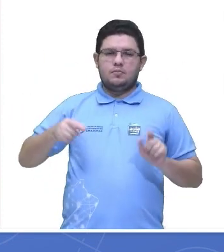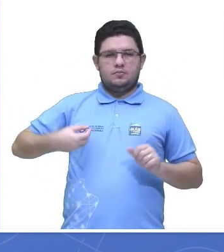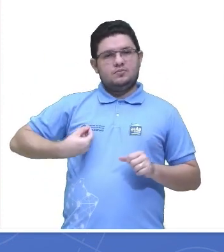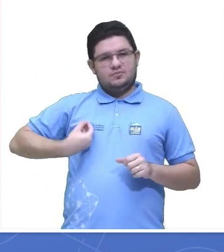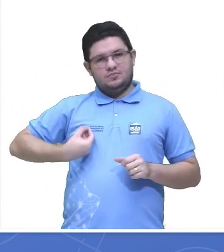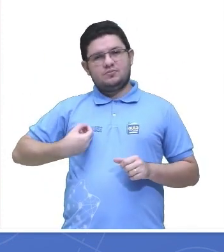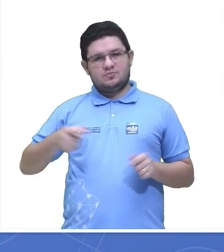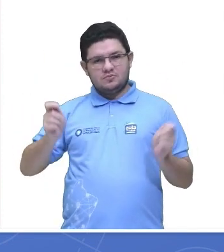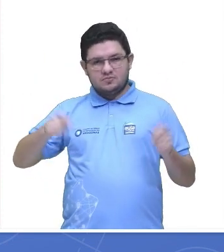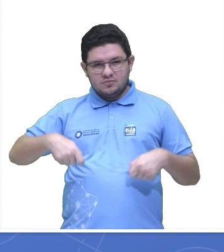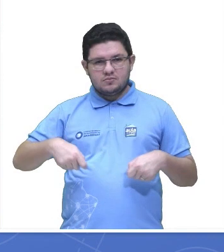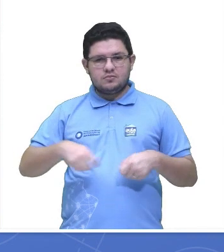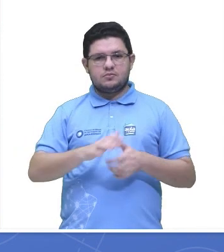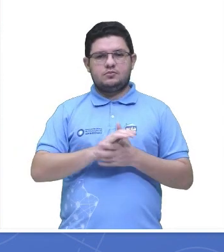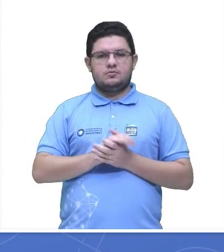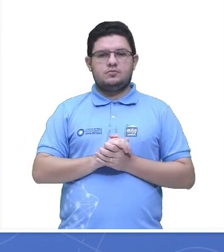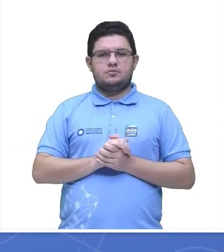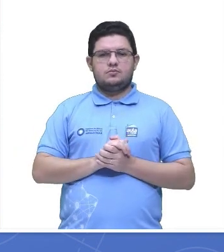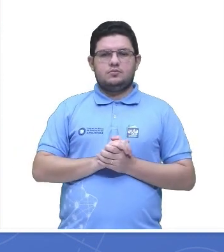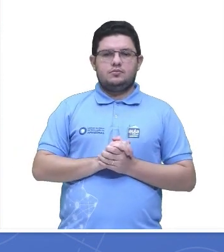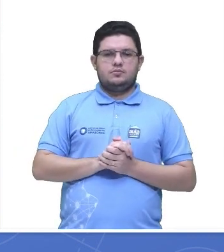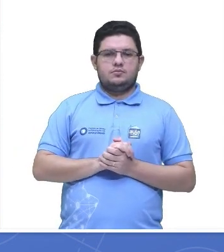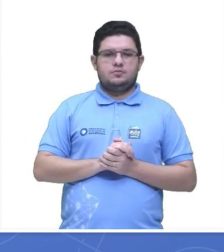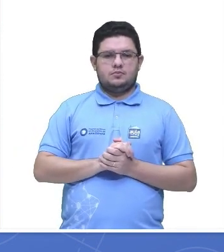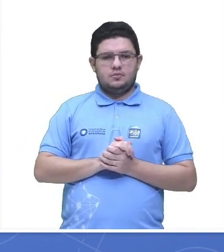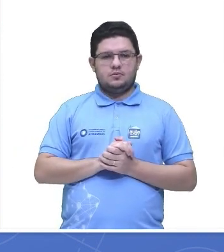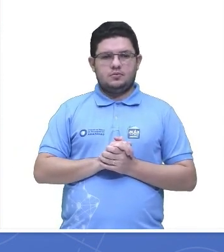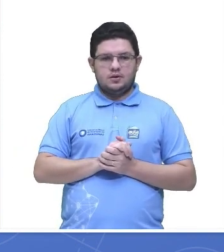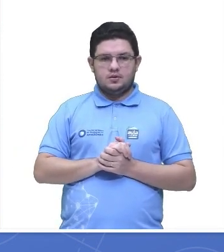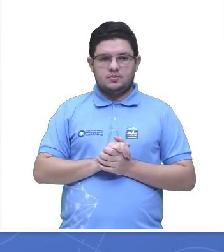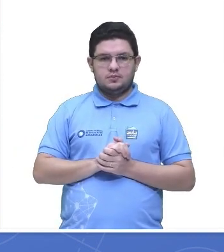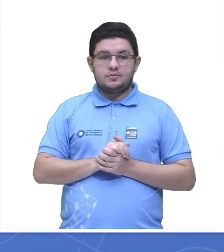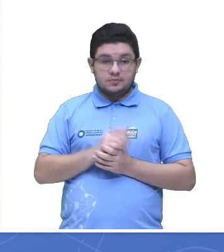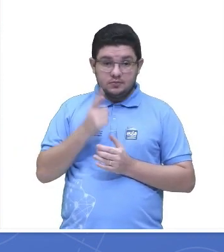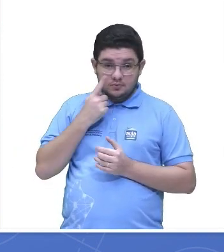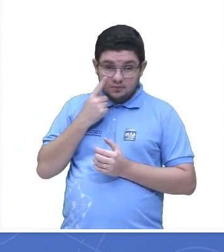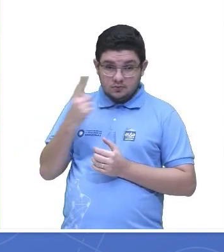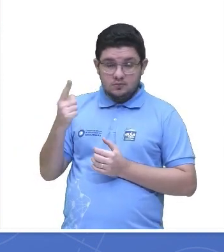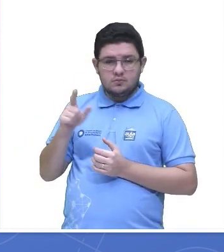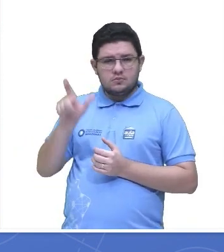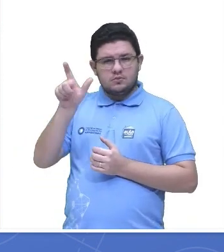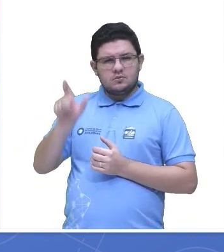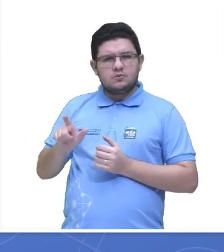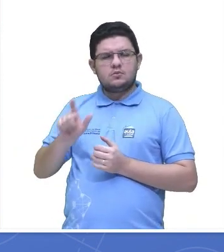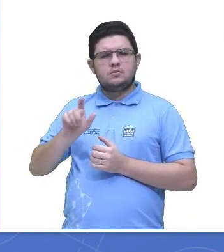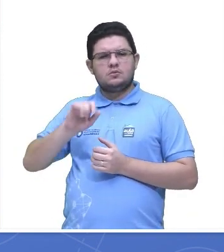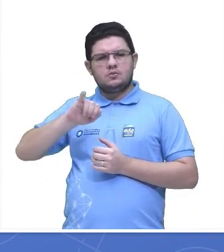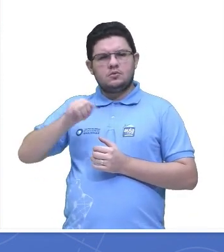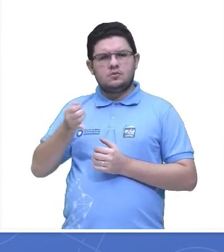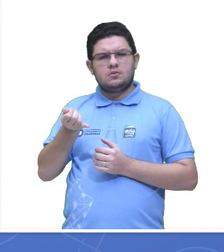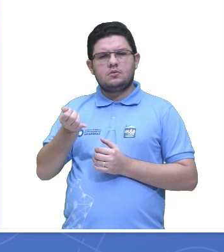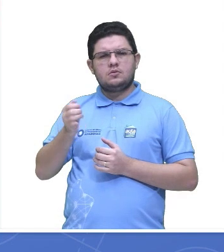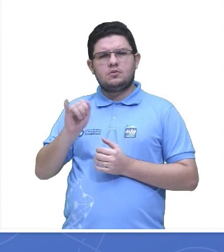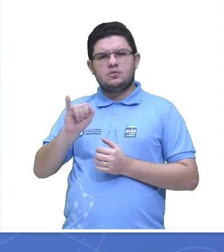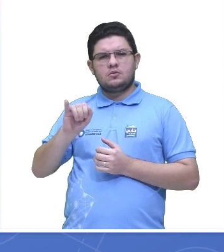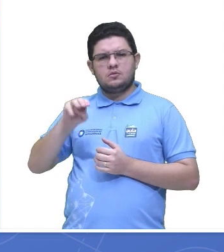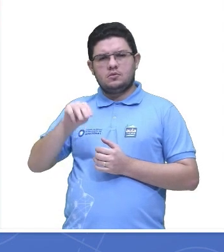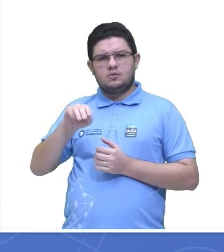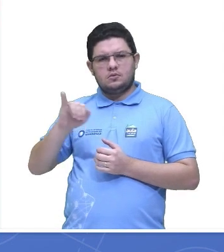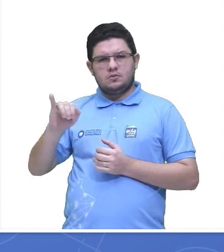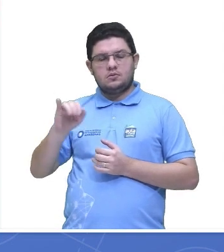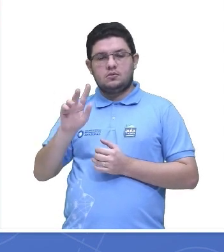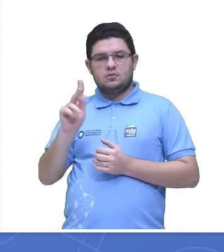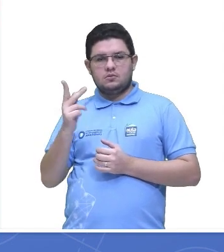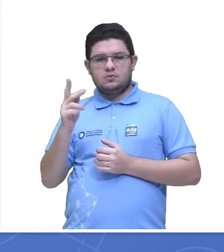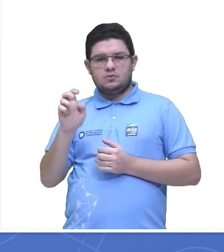aí dessa questão, né? O famoso músico Jimi Hendrix associa o seu texto a termos love e power, e esse de fato é